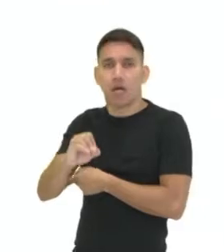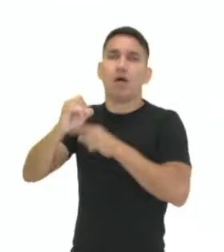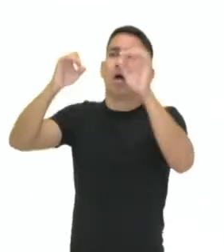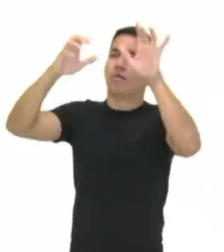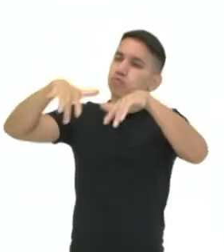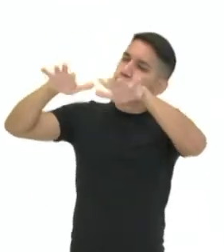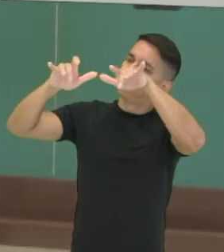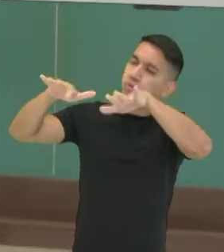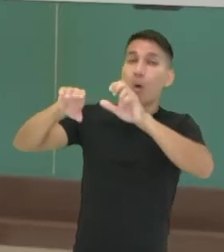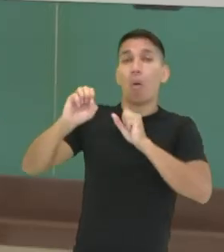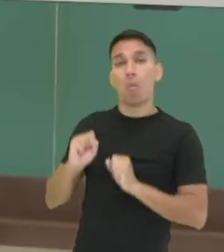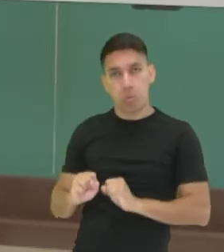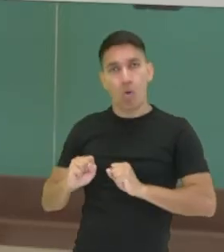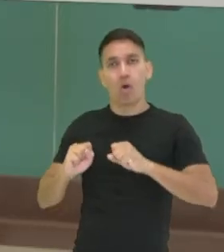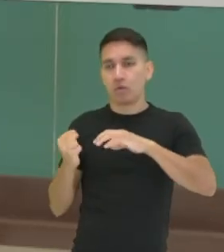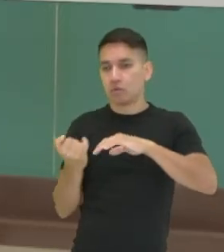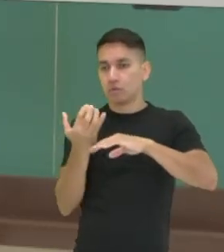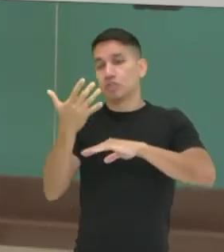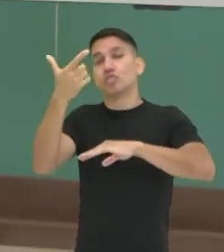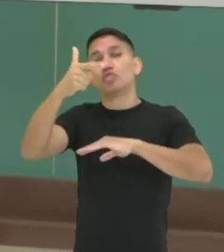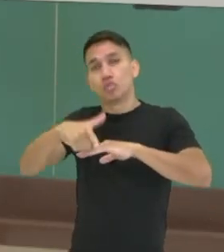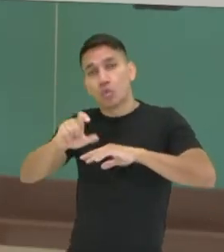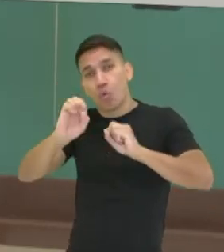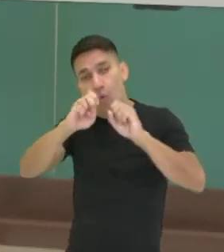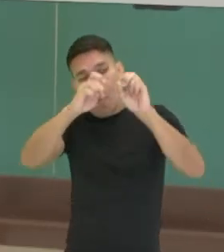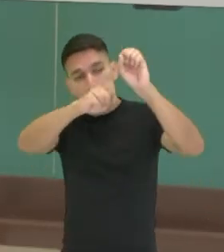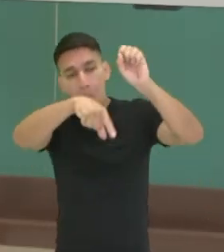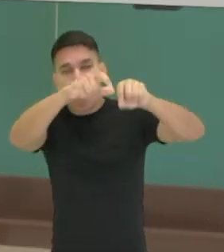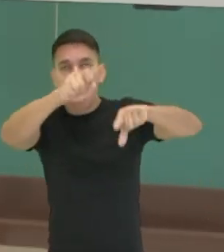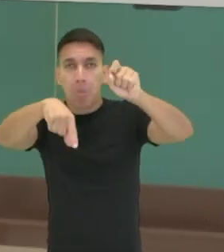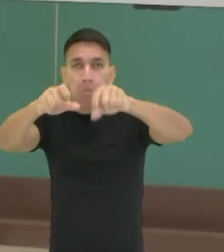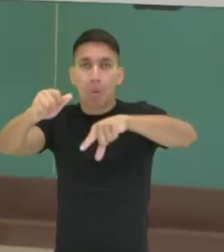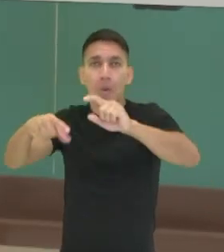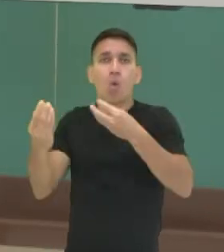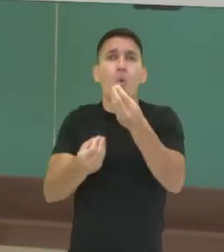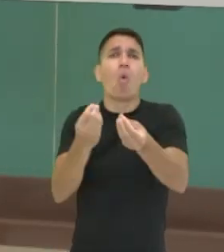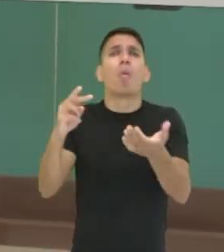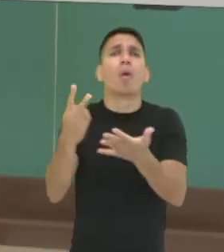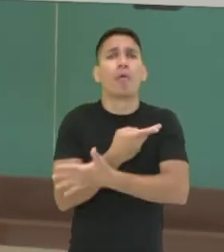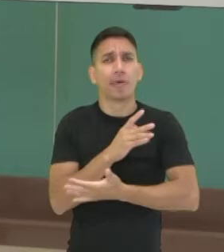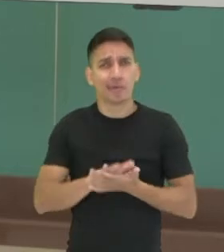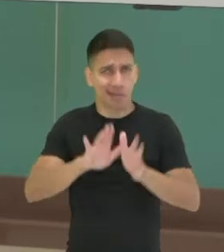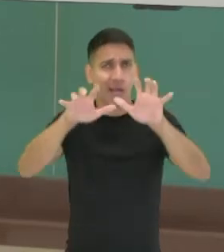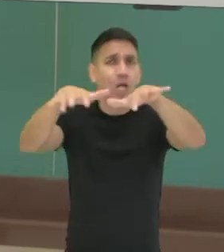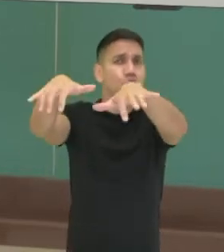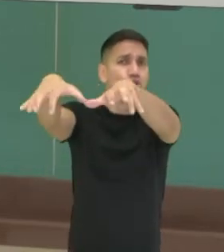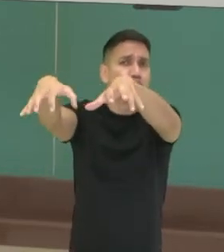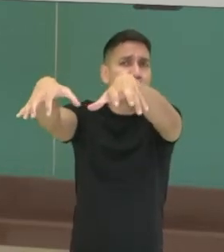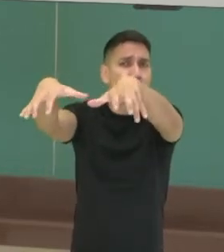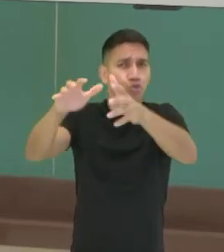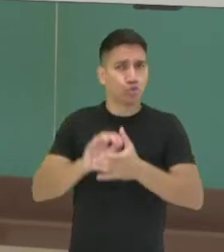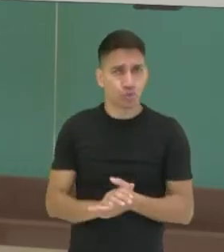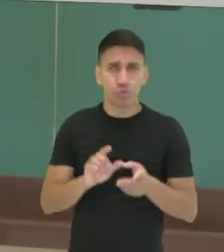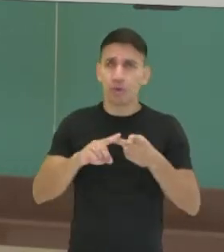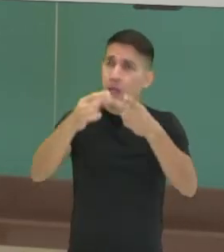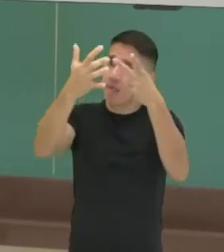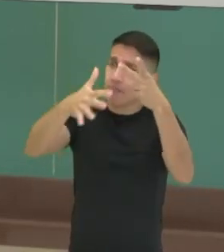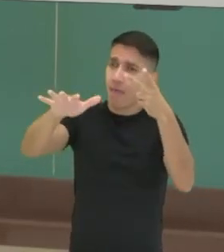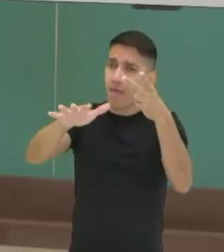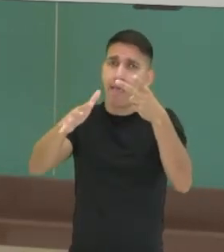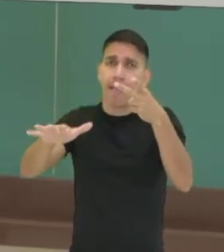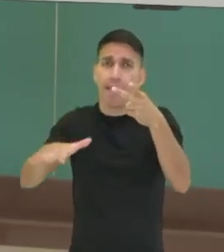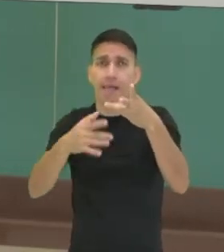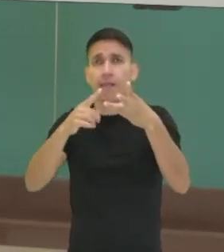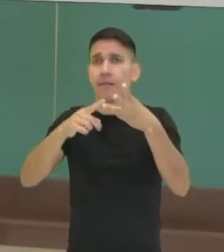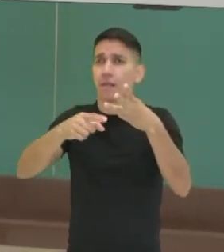superfície e infiltrar no solo. Como que essa água vai cair? Como que ela vai se precipitar? Na forma de chuva mesmo, na forma de neve, na forma